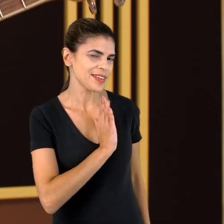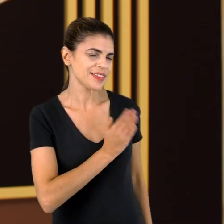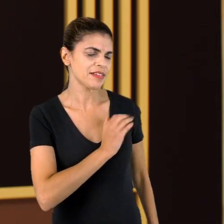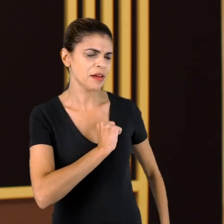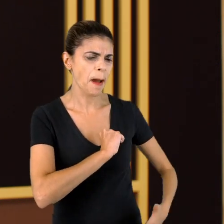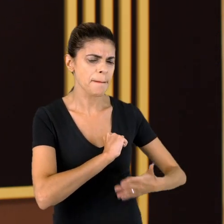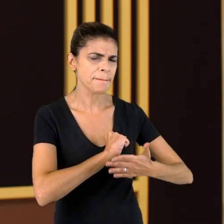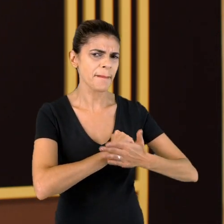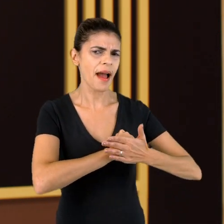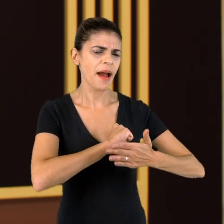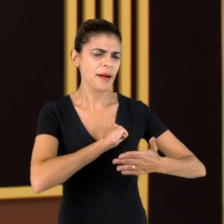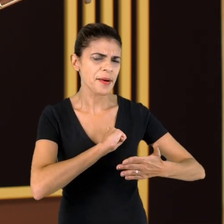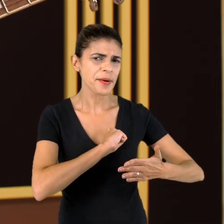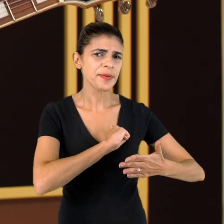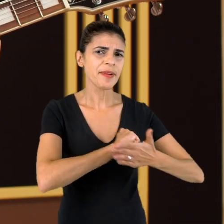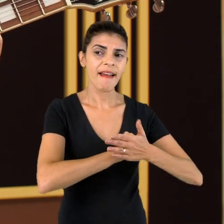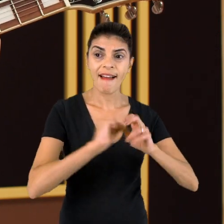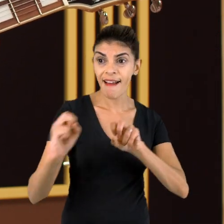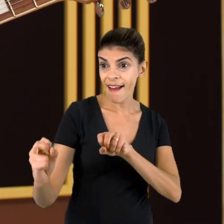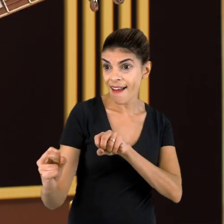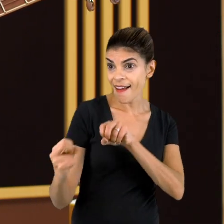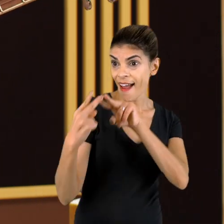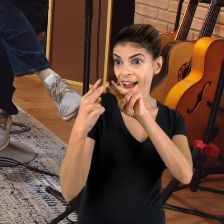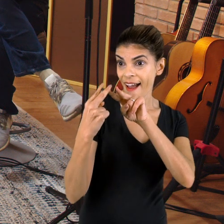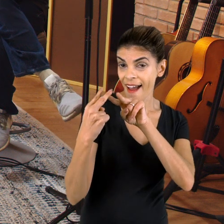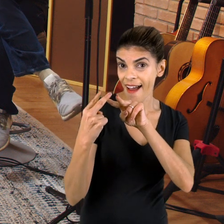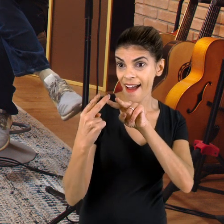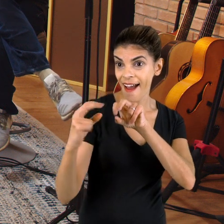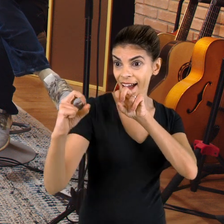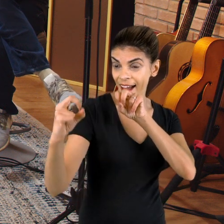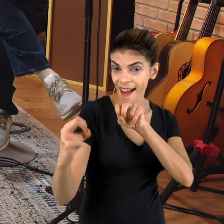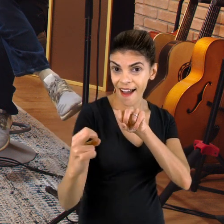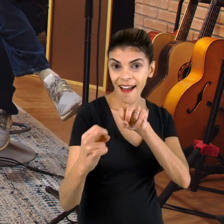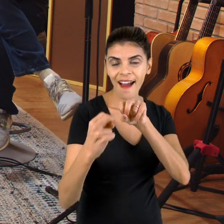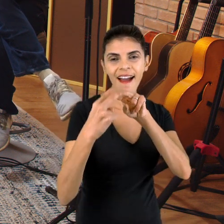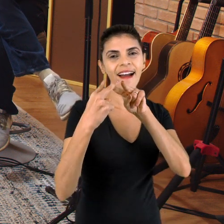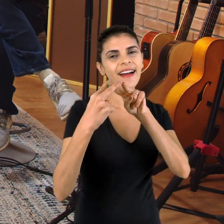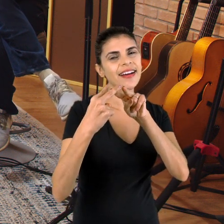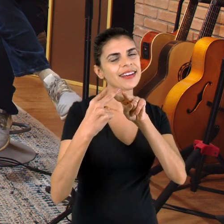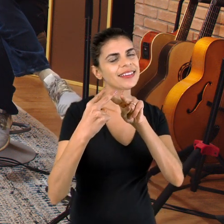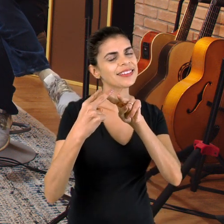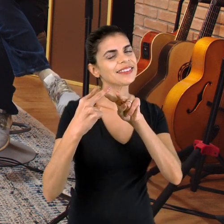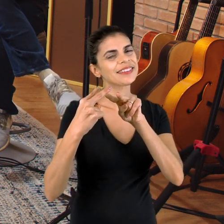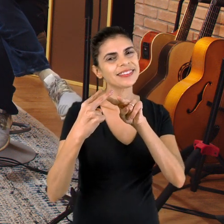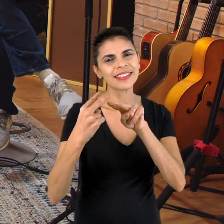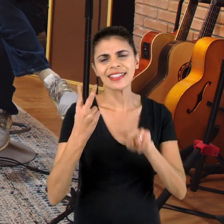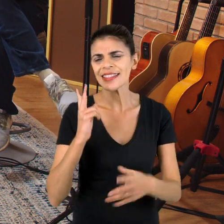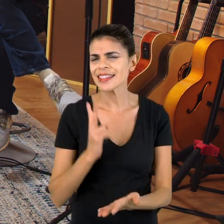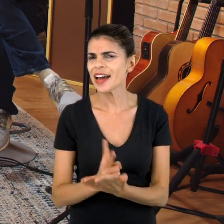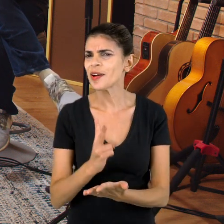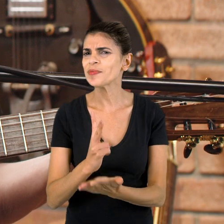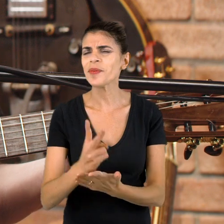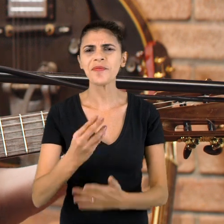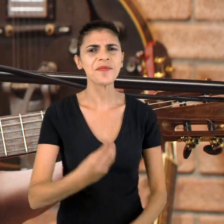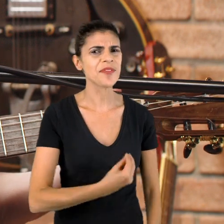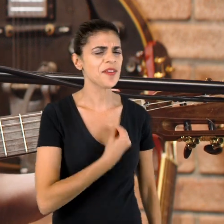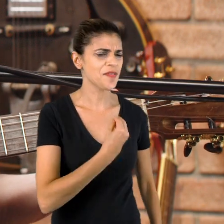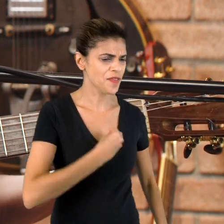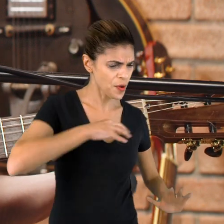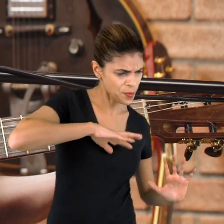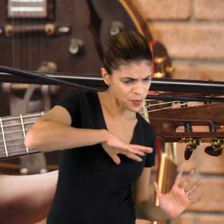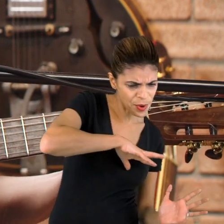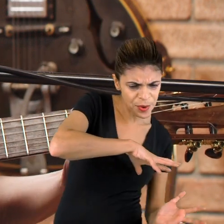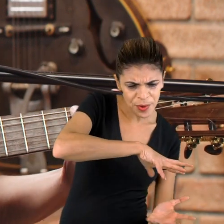coração bater mais forte só por você. O mundo lá sempre a rodar,